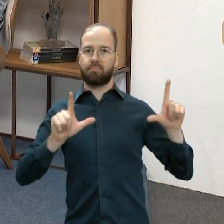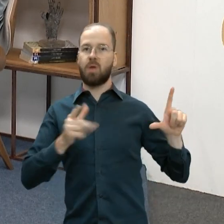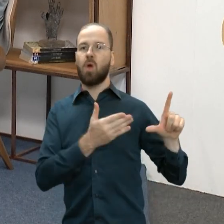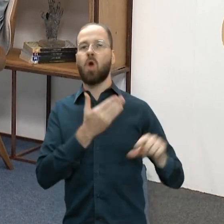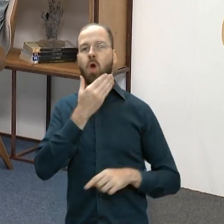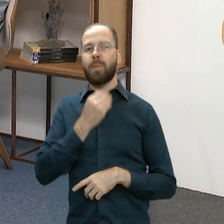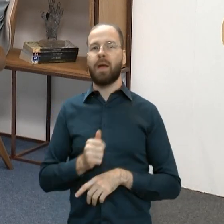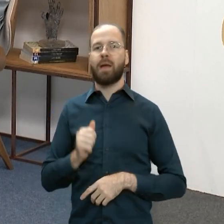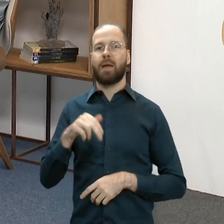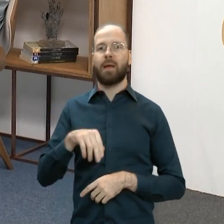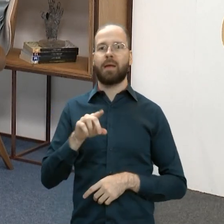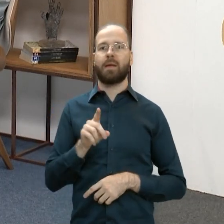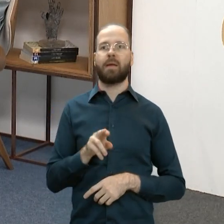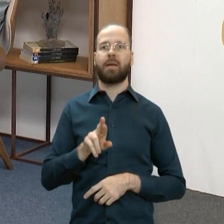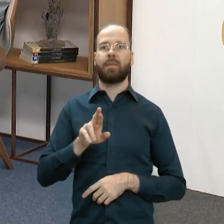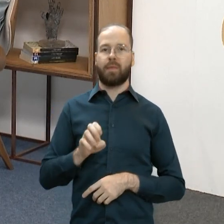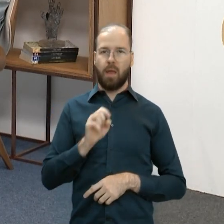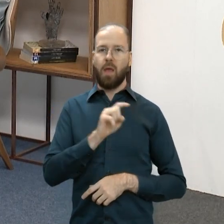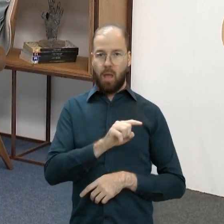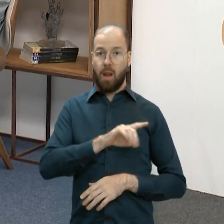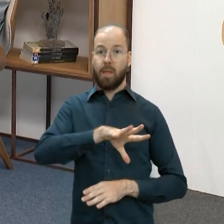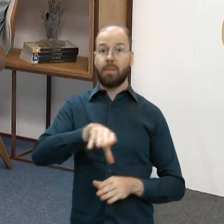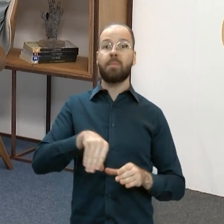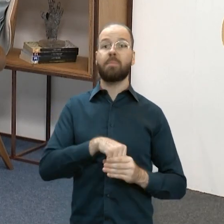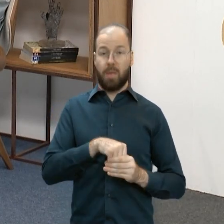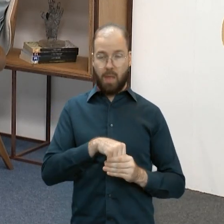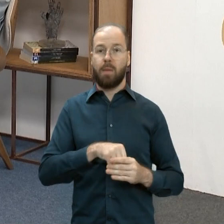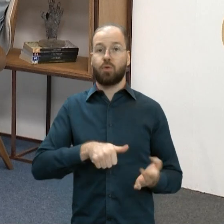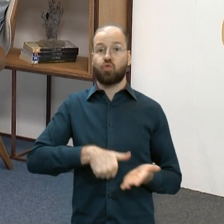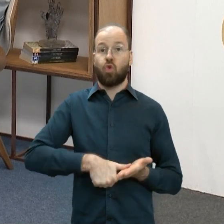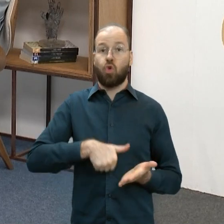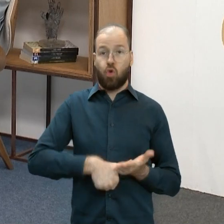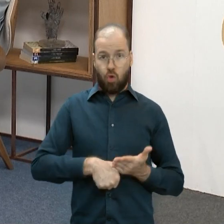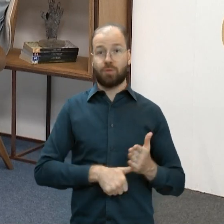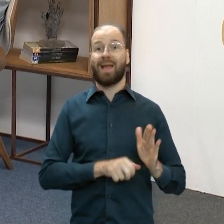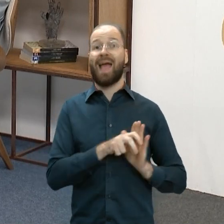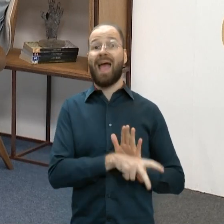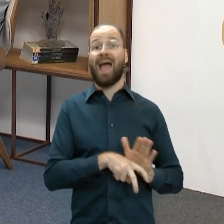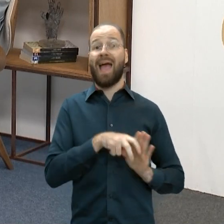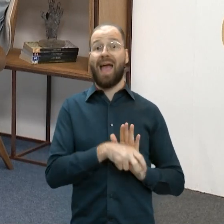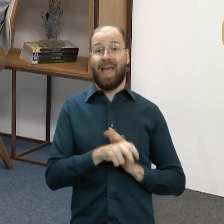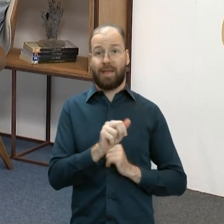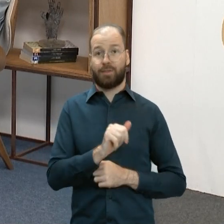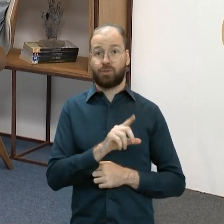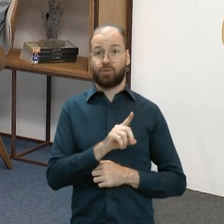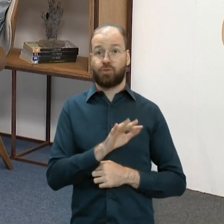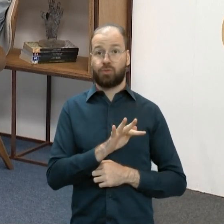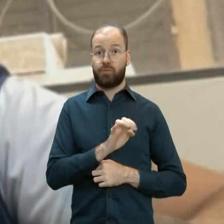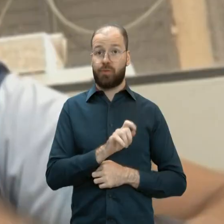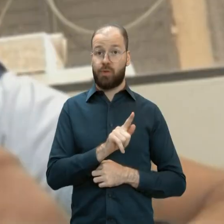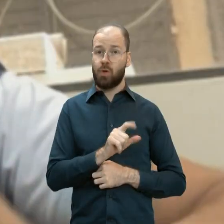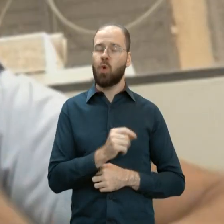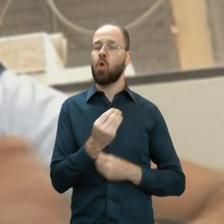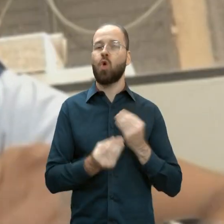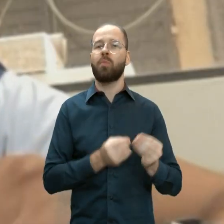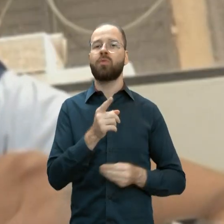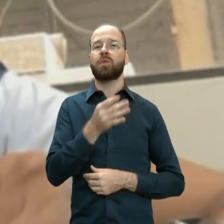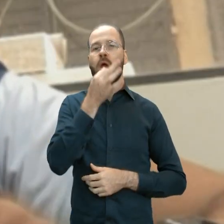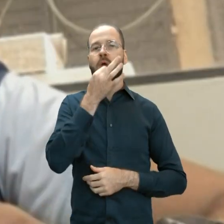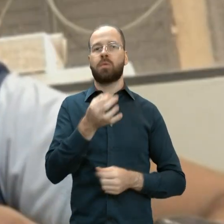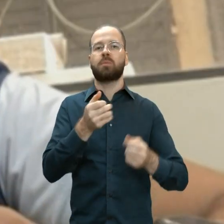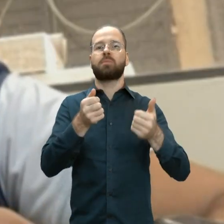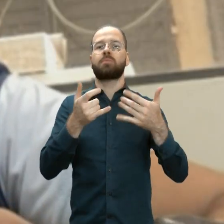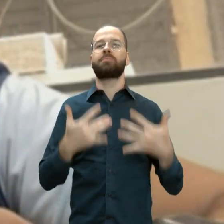como que você vê toda essa situação? Na verdade, realmente, hoje a gente tem uma gama